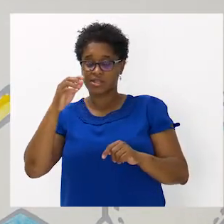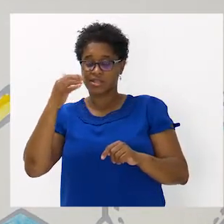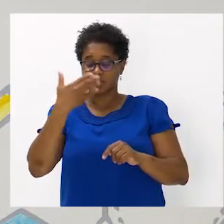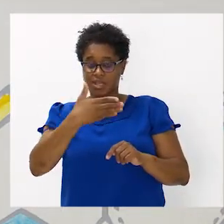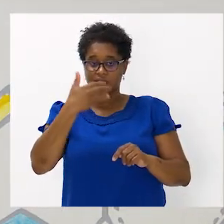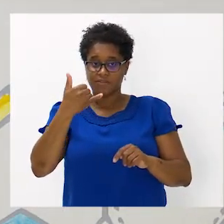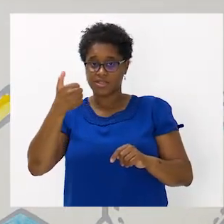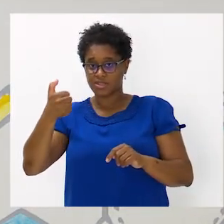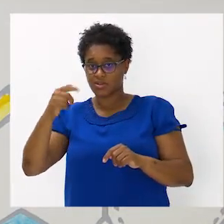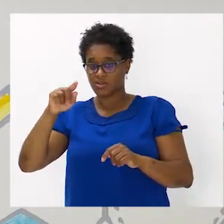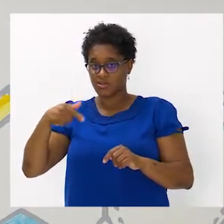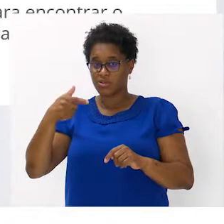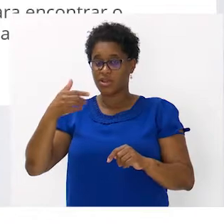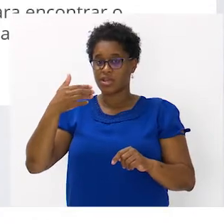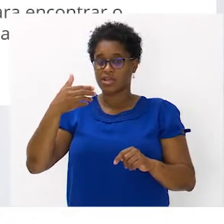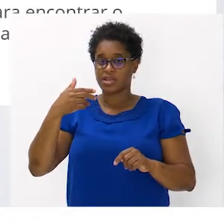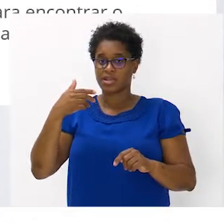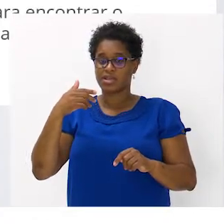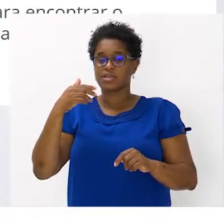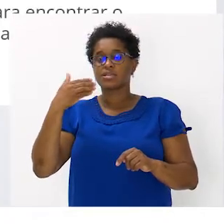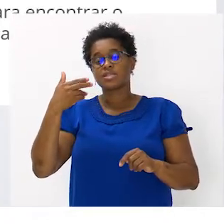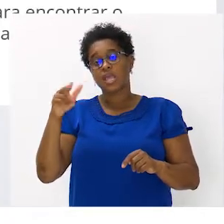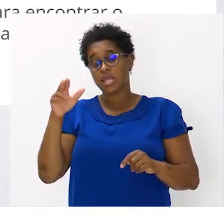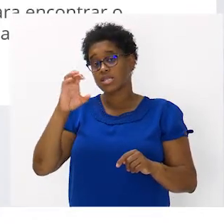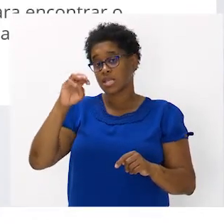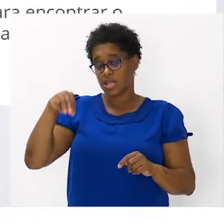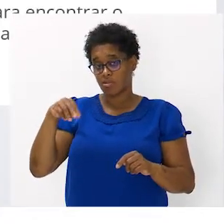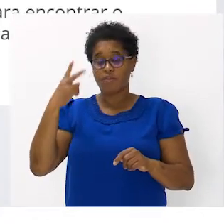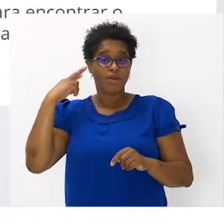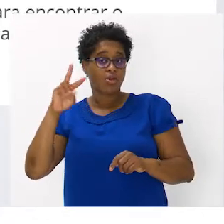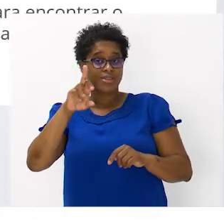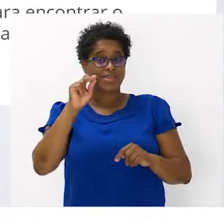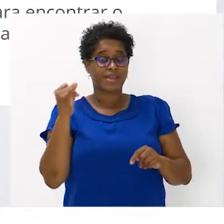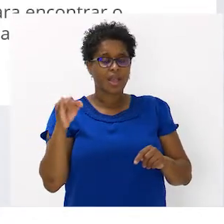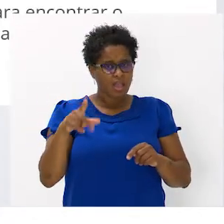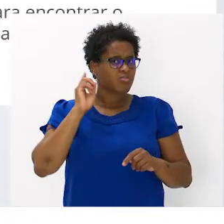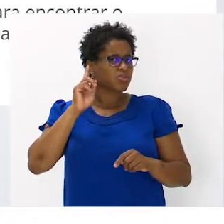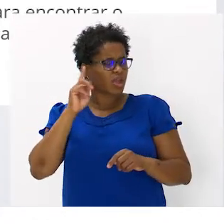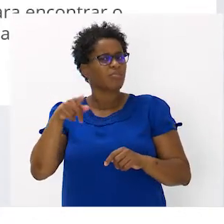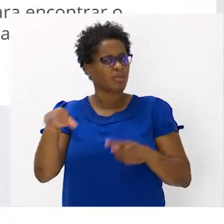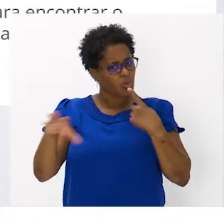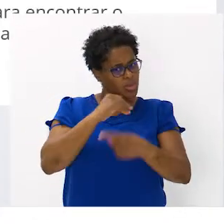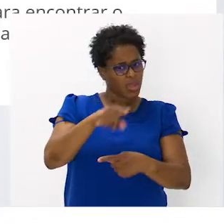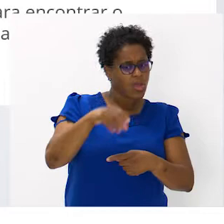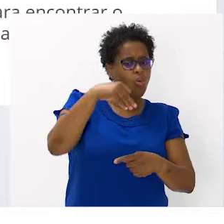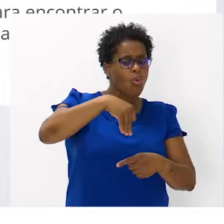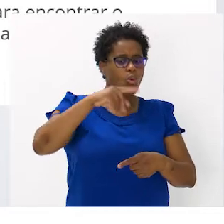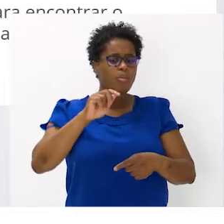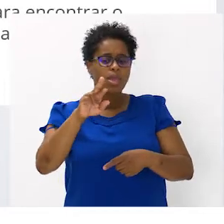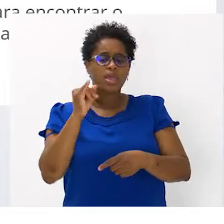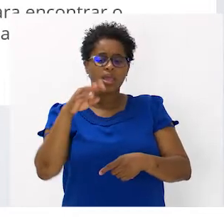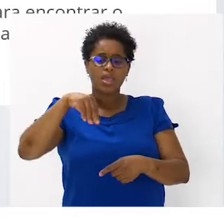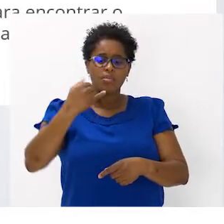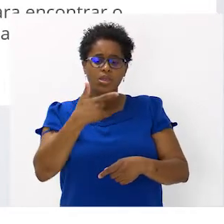125,6 centímetros. O valor do raio é determinante para encontrar o perímetro dessa